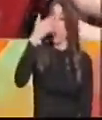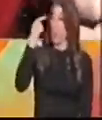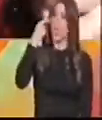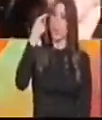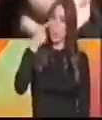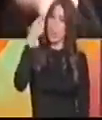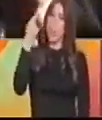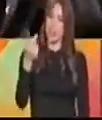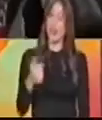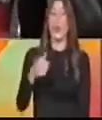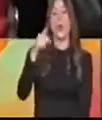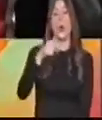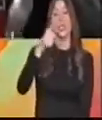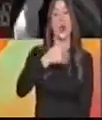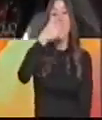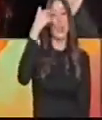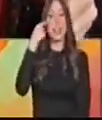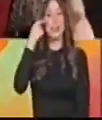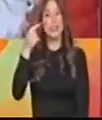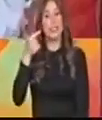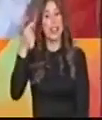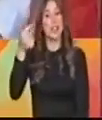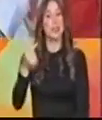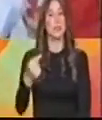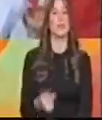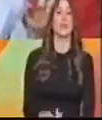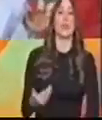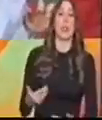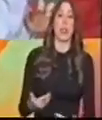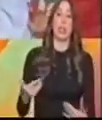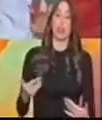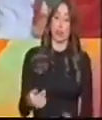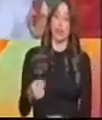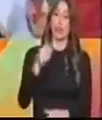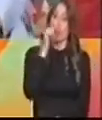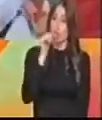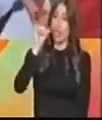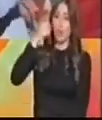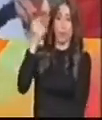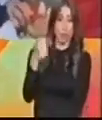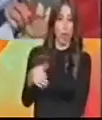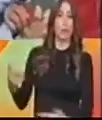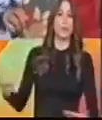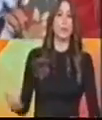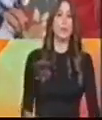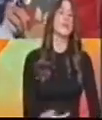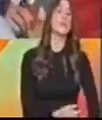Especial, hoje é um dia especial, onde há castanhas e vinho.